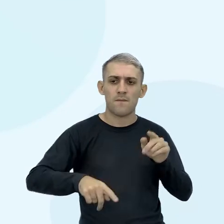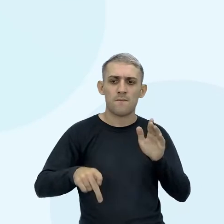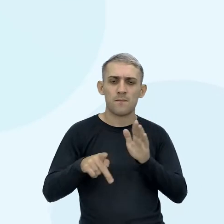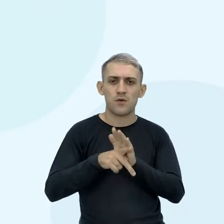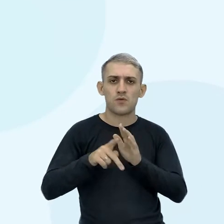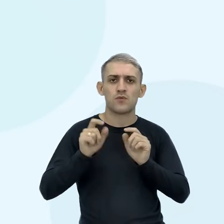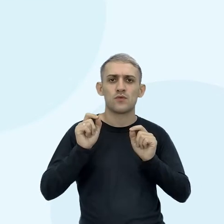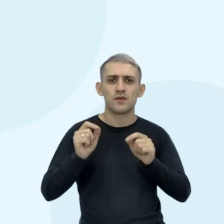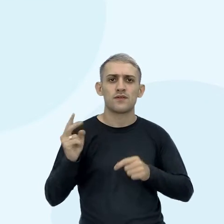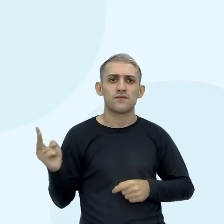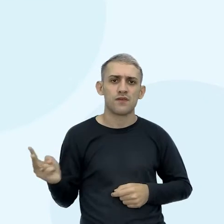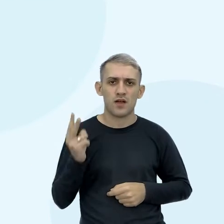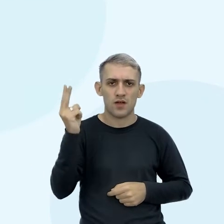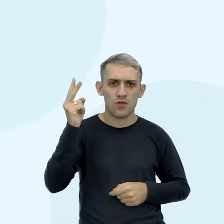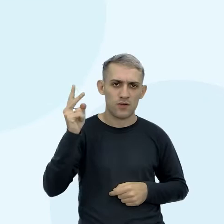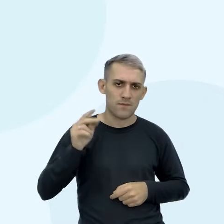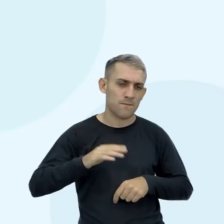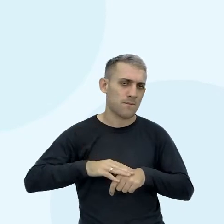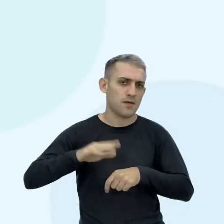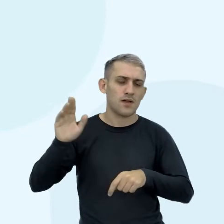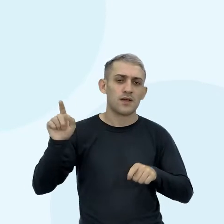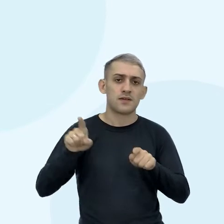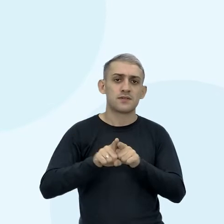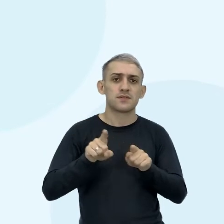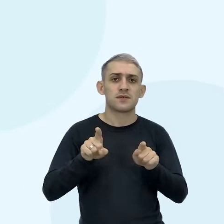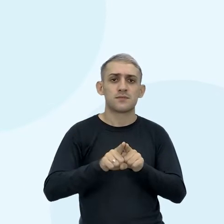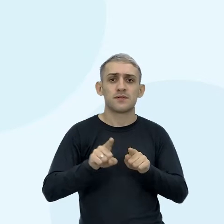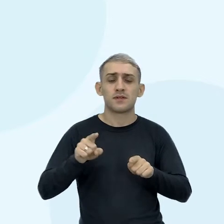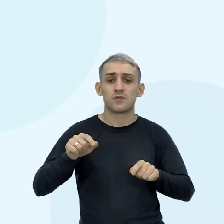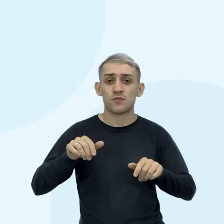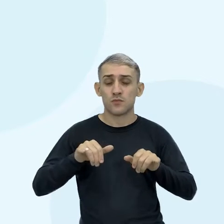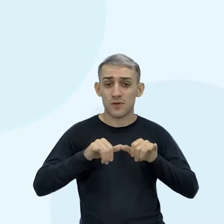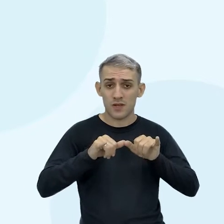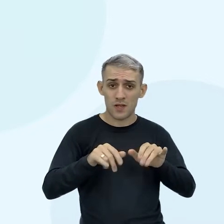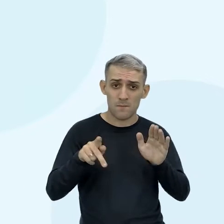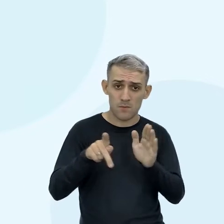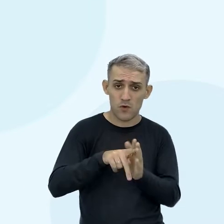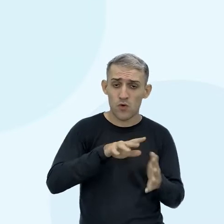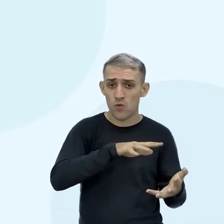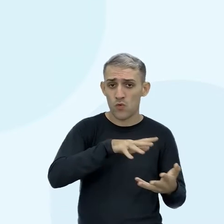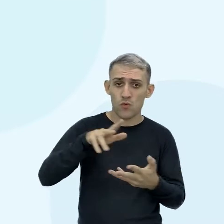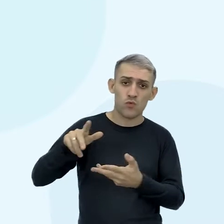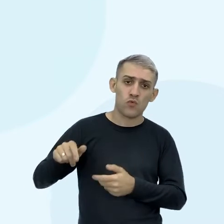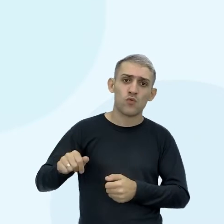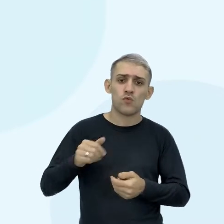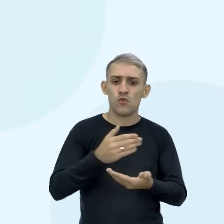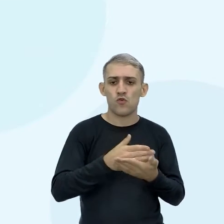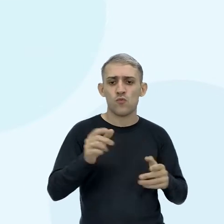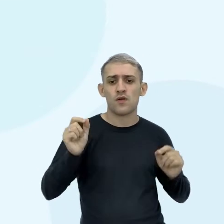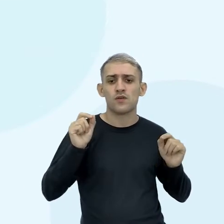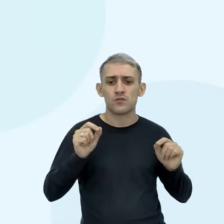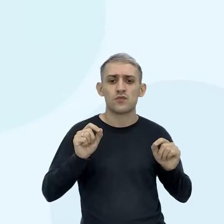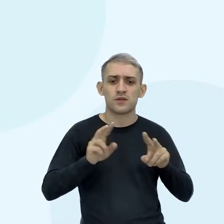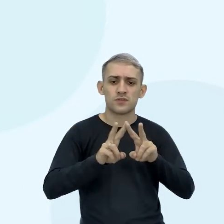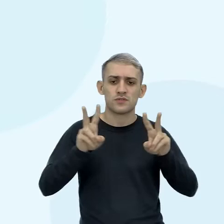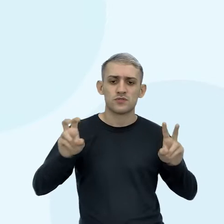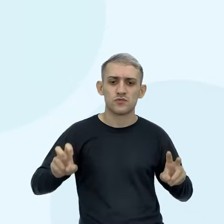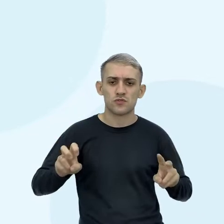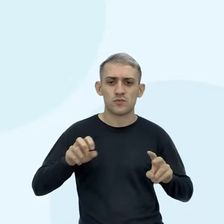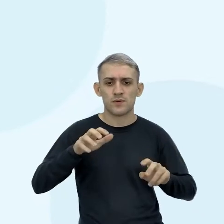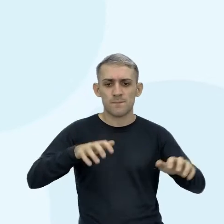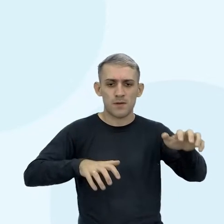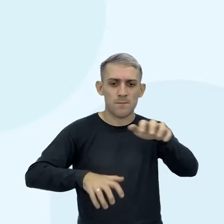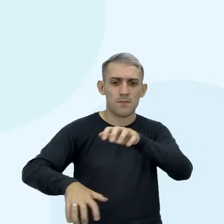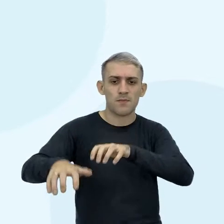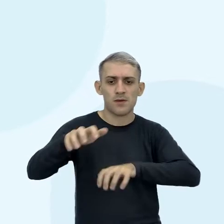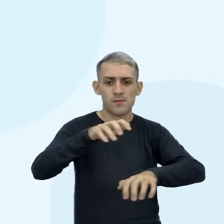maquinofaturados, de alto valor agregado, etc. E o mercado global passa a ser determinado por essas